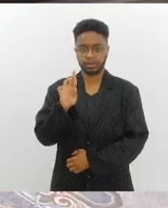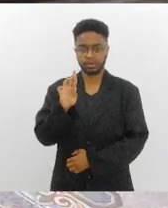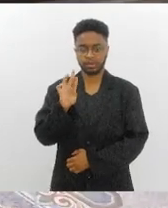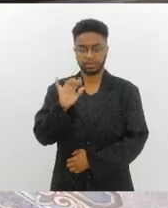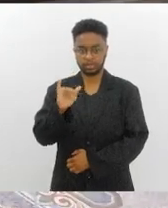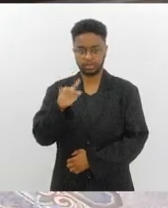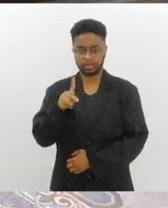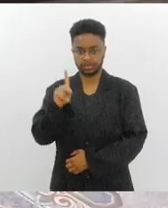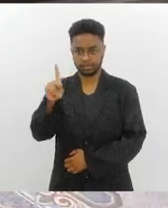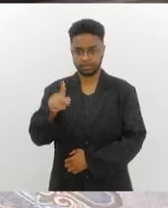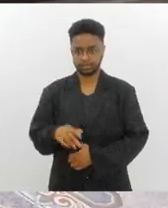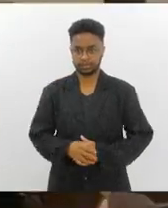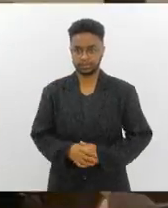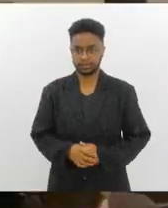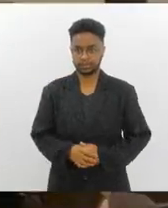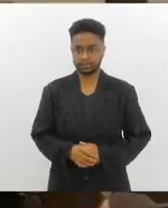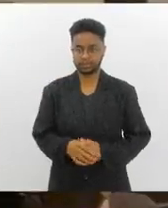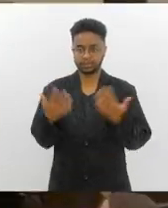Está aqui, cadê?